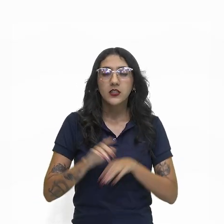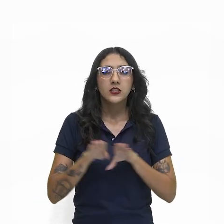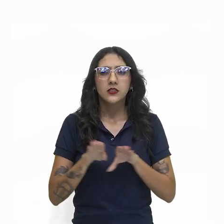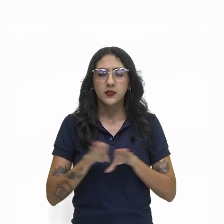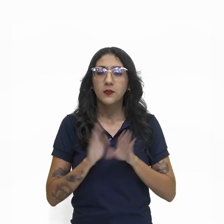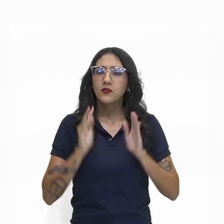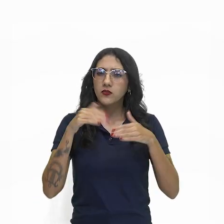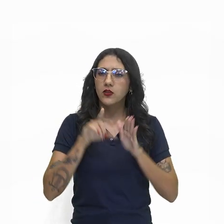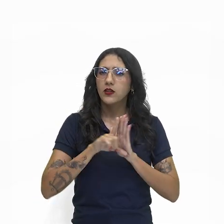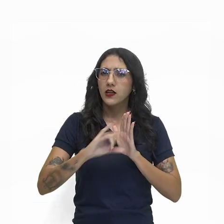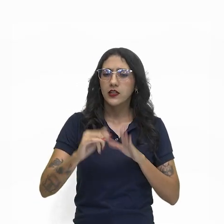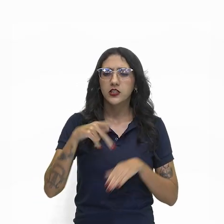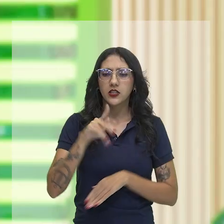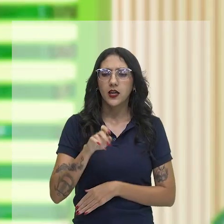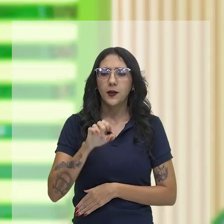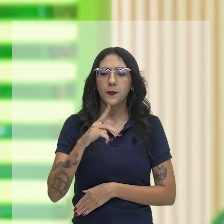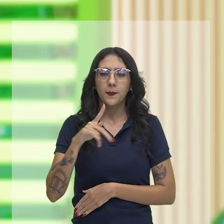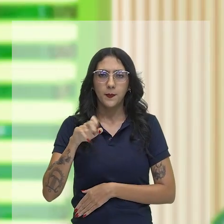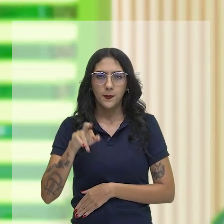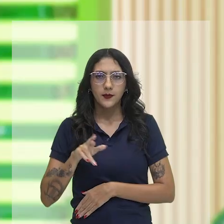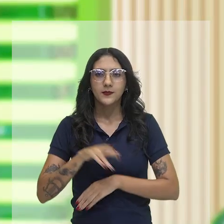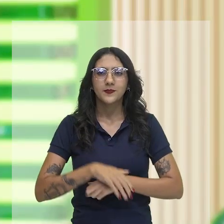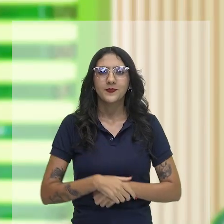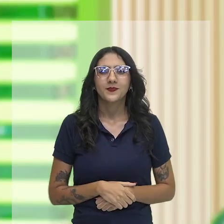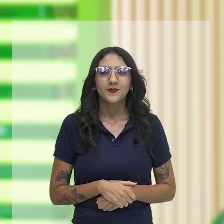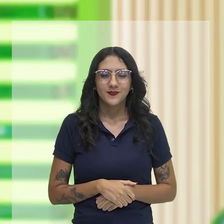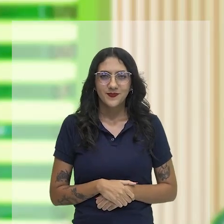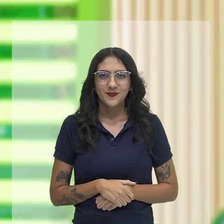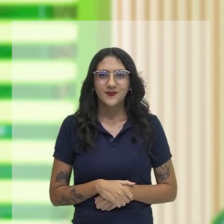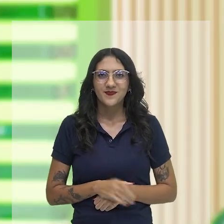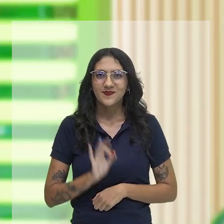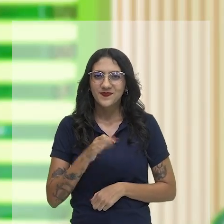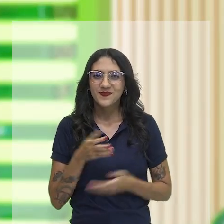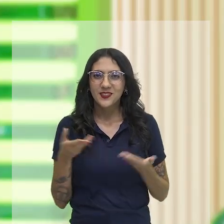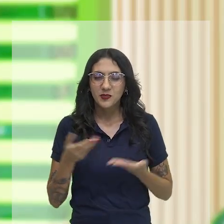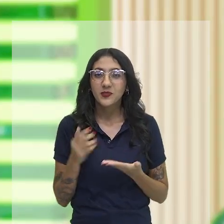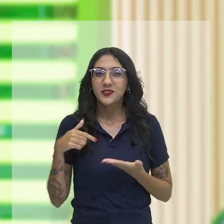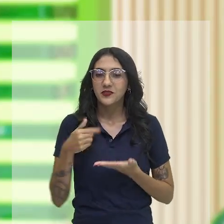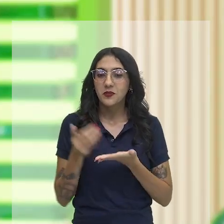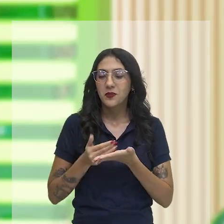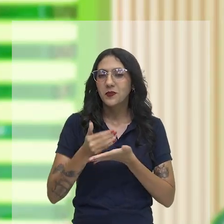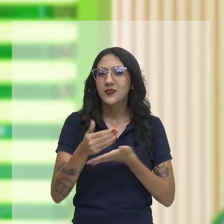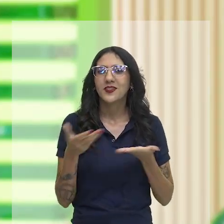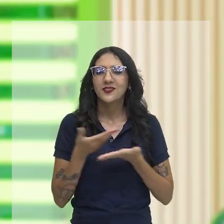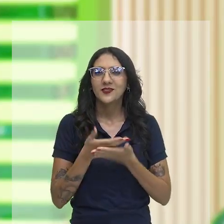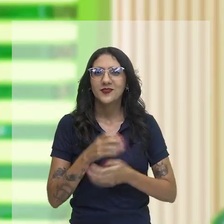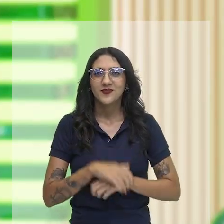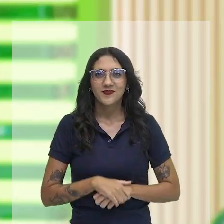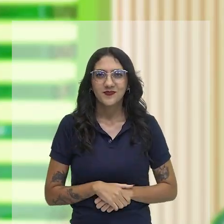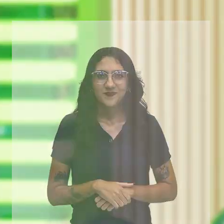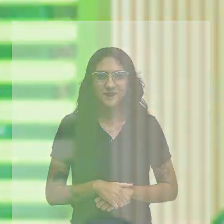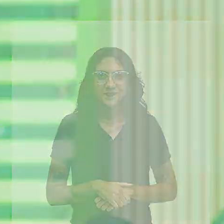principalmente sobre as leis de Kepler. É isso então, pessoal. Vamos dar início à nossa